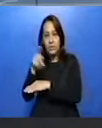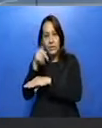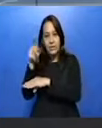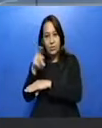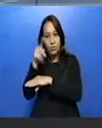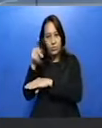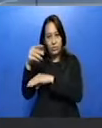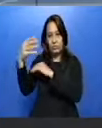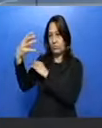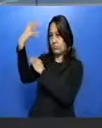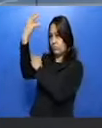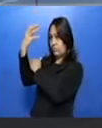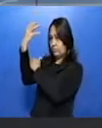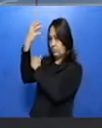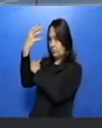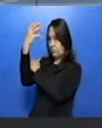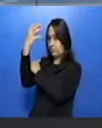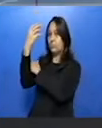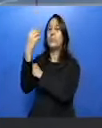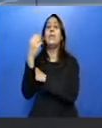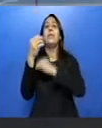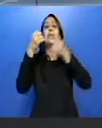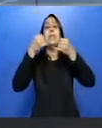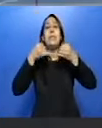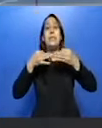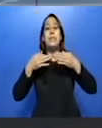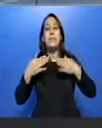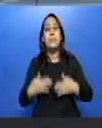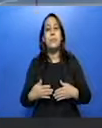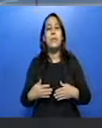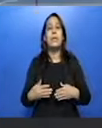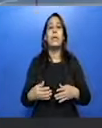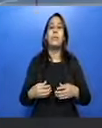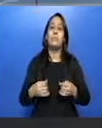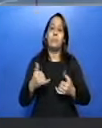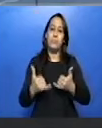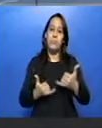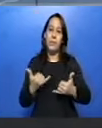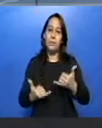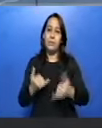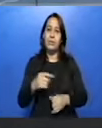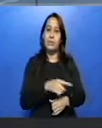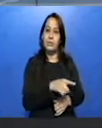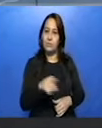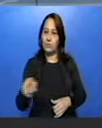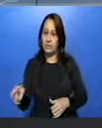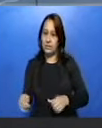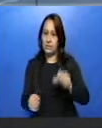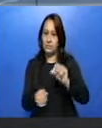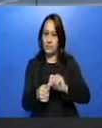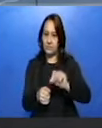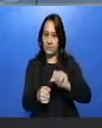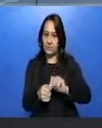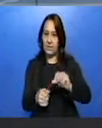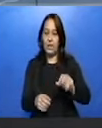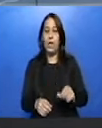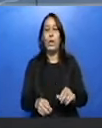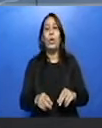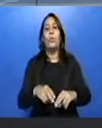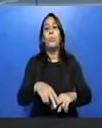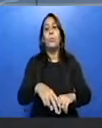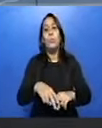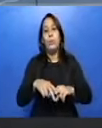minuto, tá? Explicando a brincadeira. Por isso que a nossa produção de texto hoje falava produção